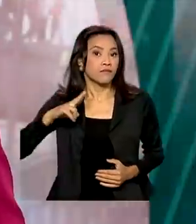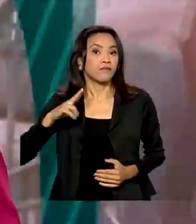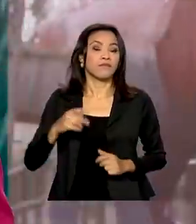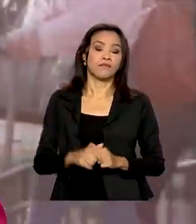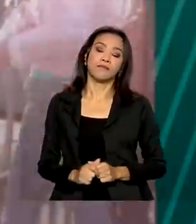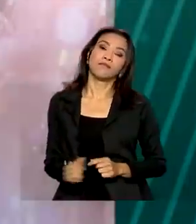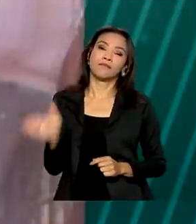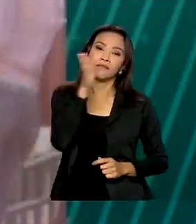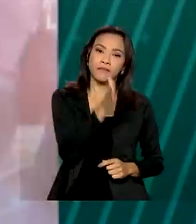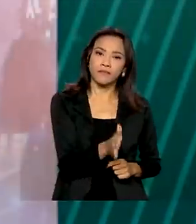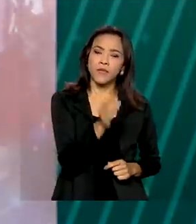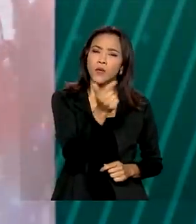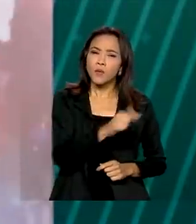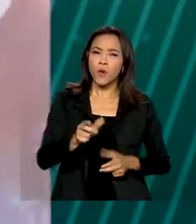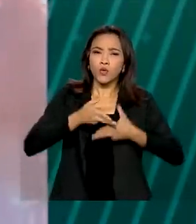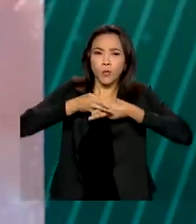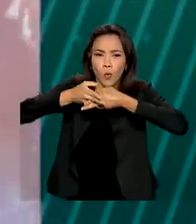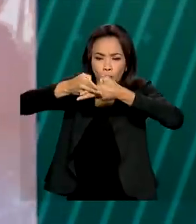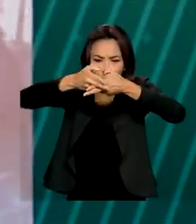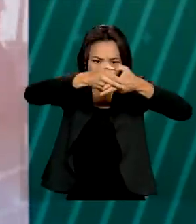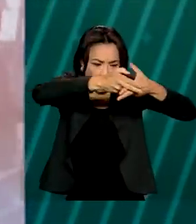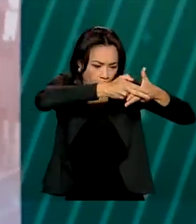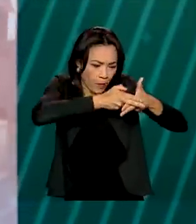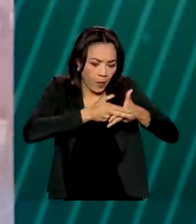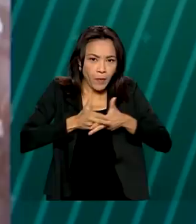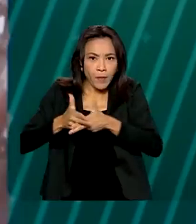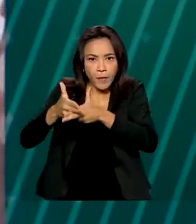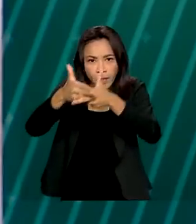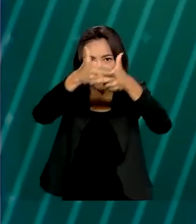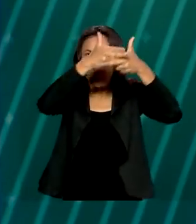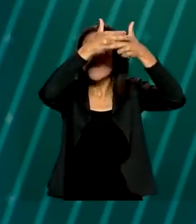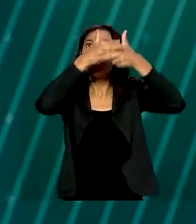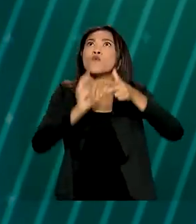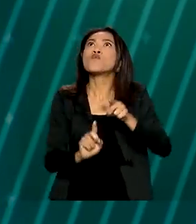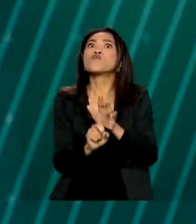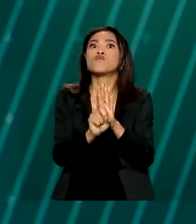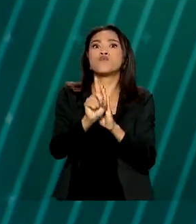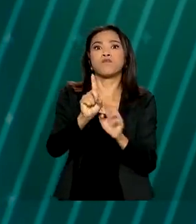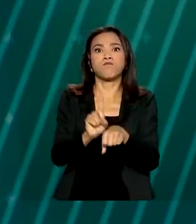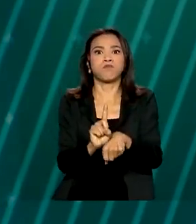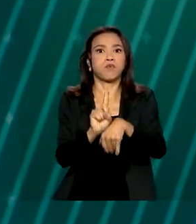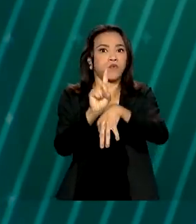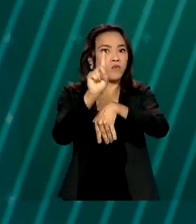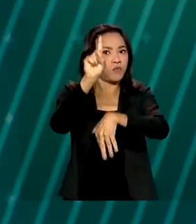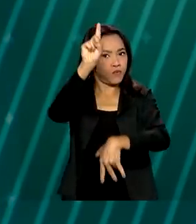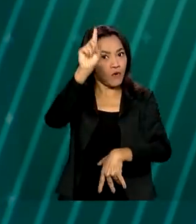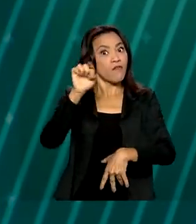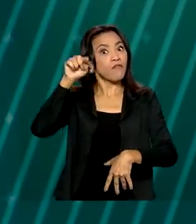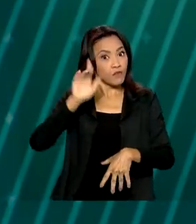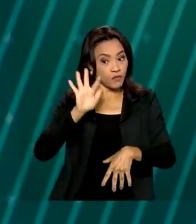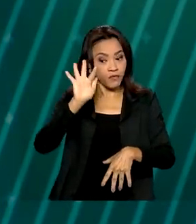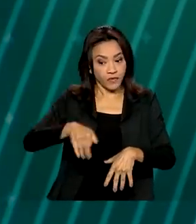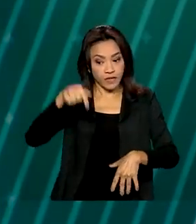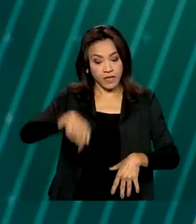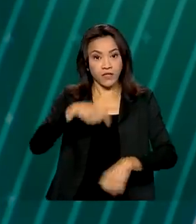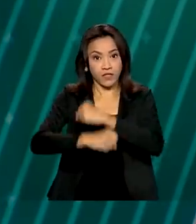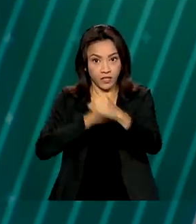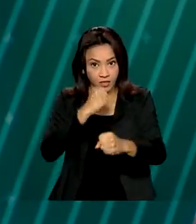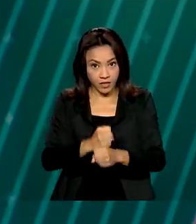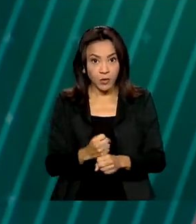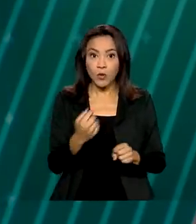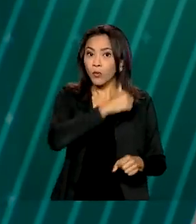Um outro satélite totalmente produzido no Brasil deve ir ao espaço no fim deste ano. O primeiro foi o Amazônia 1,